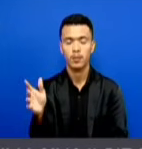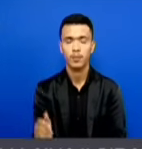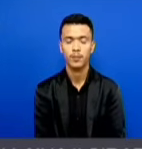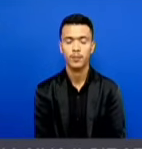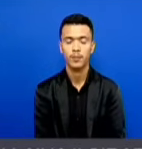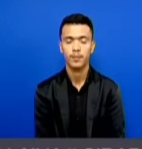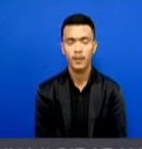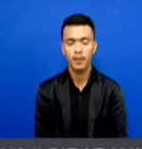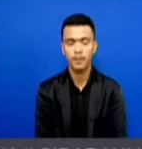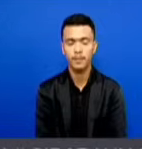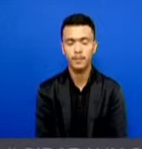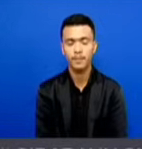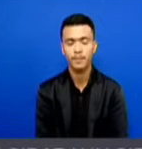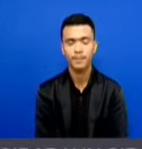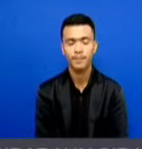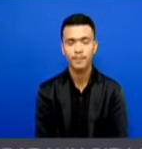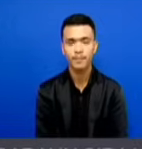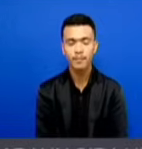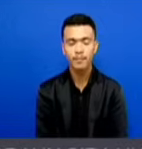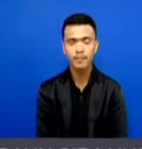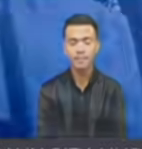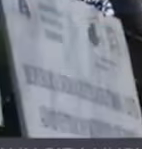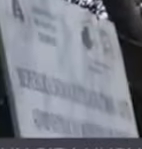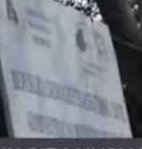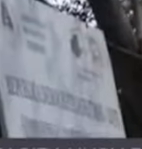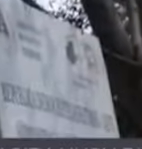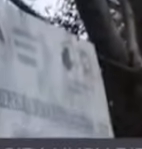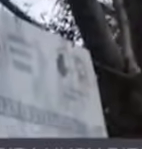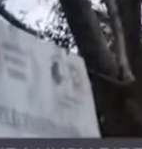husi ermera. Justiniano Nano, Joana Monteiro, pa RTTL.